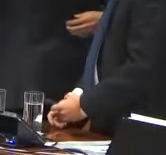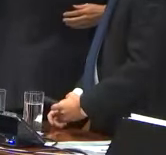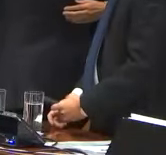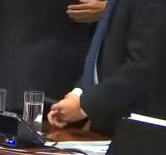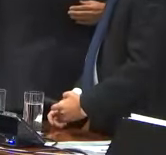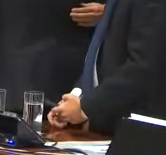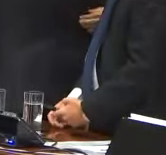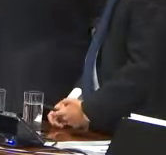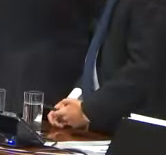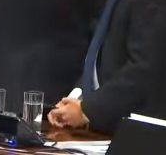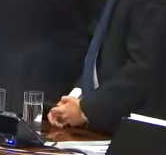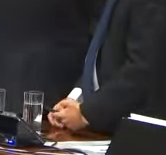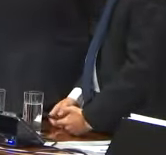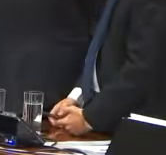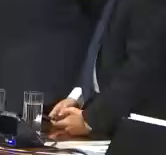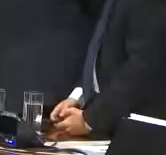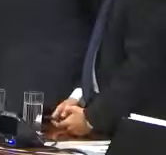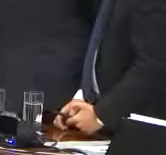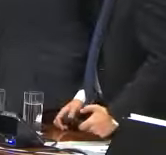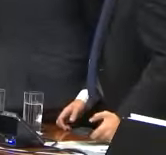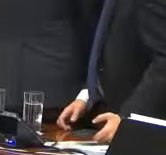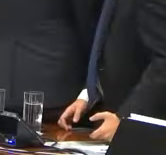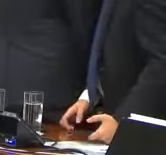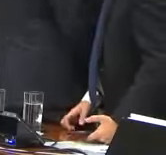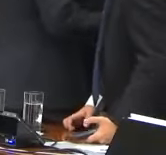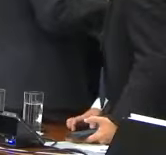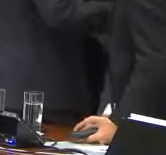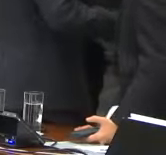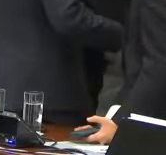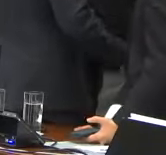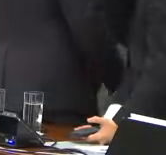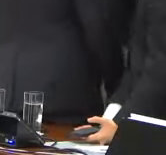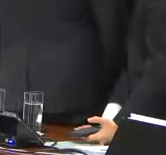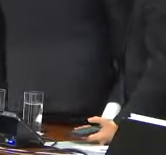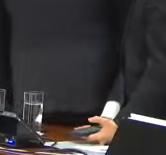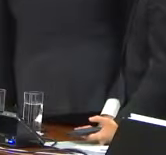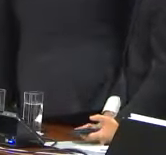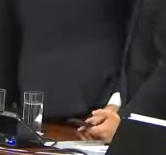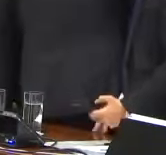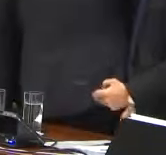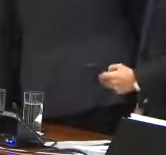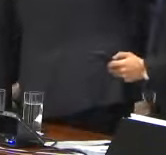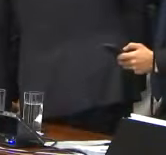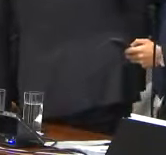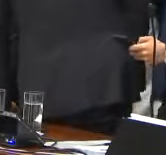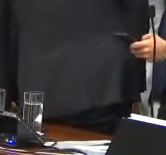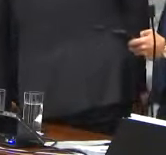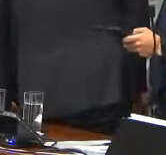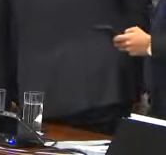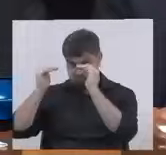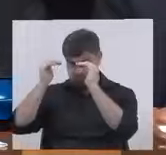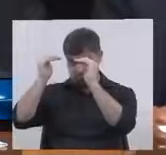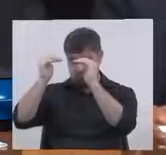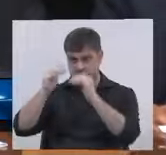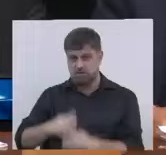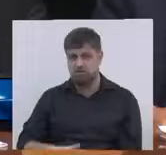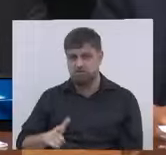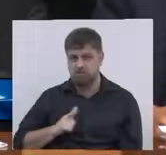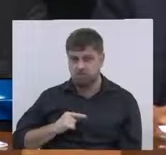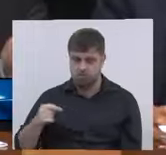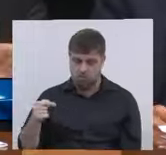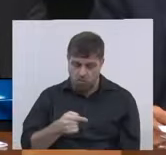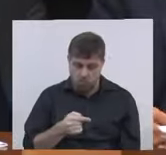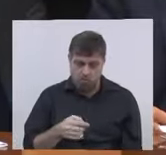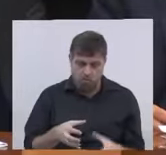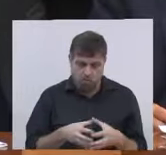de uma CP são determinadas pelo Decreto Federal 201 de 1967. Uma